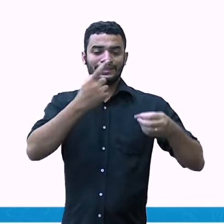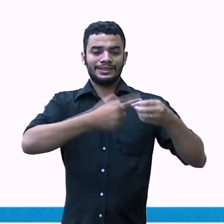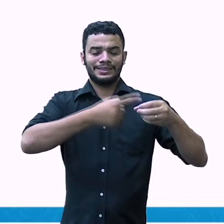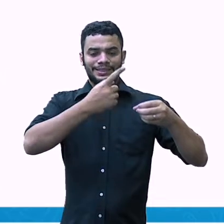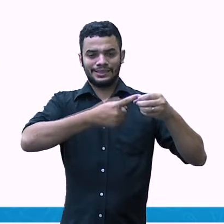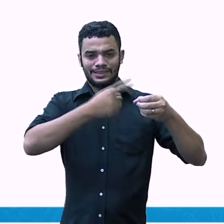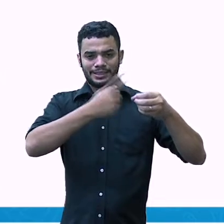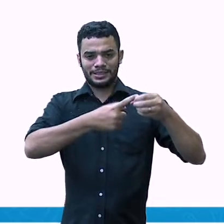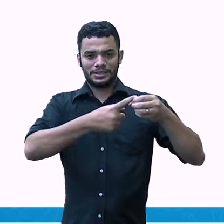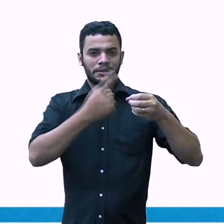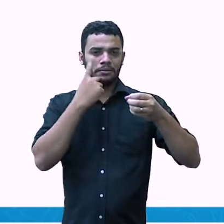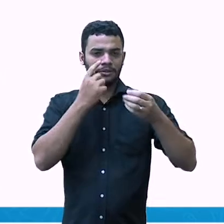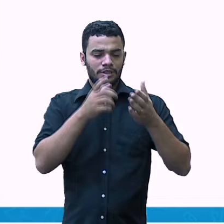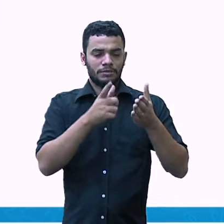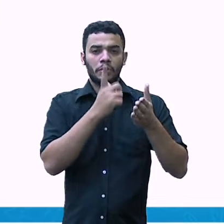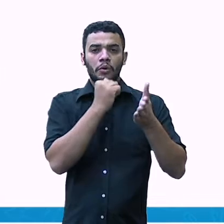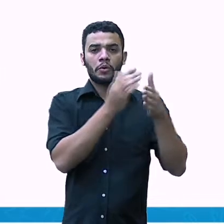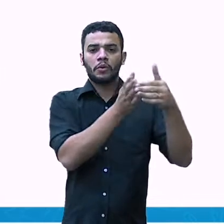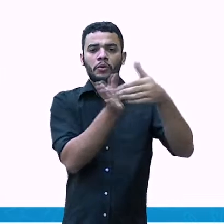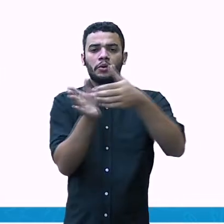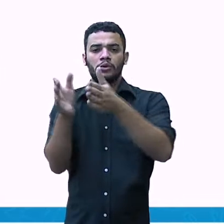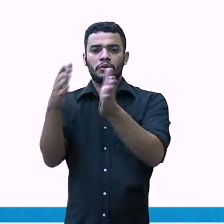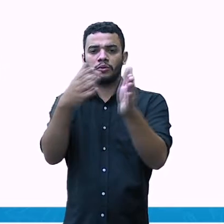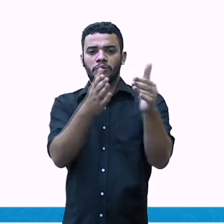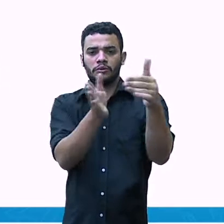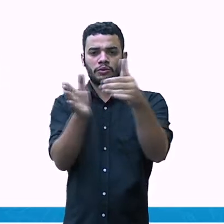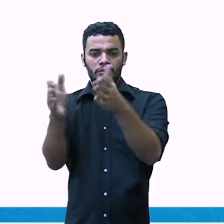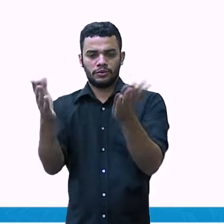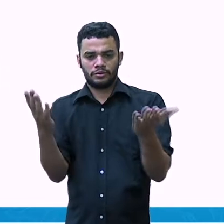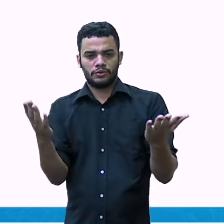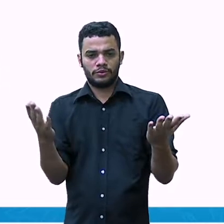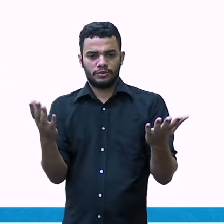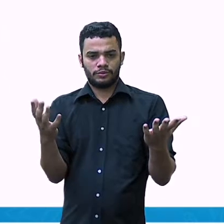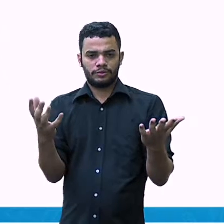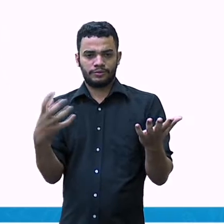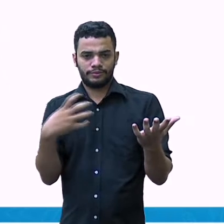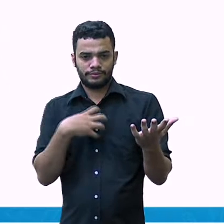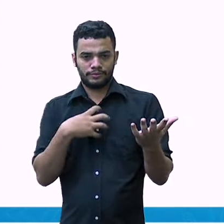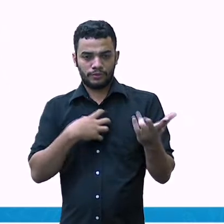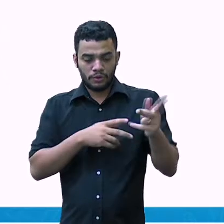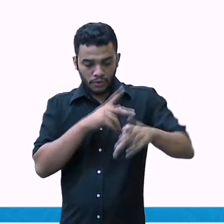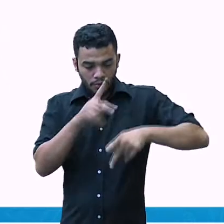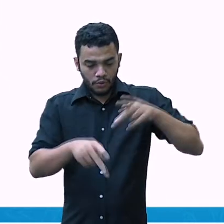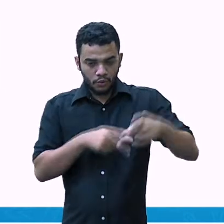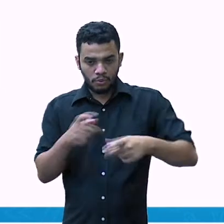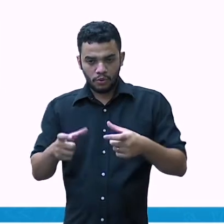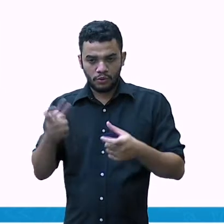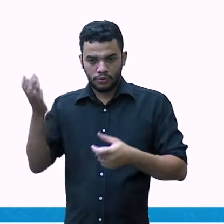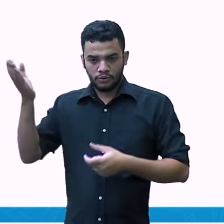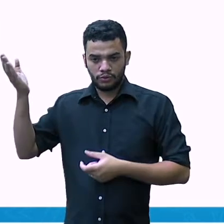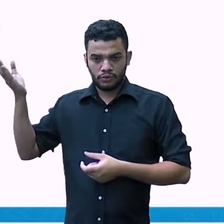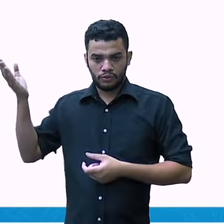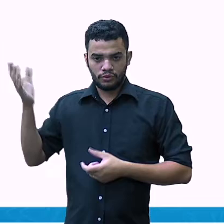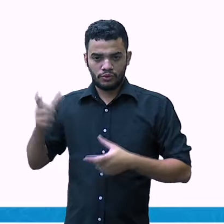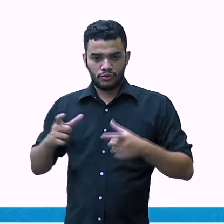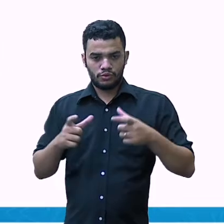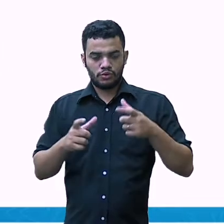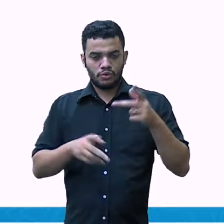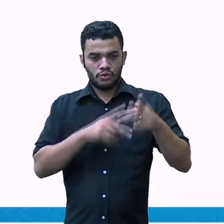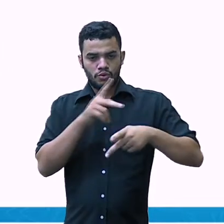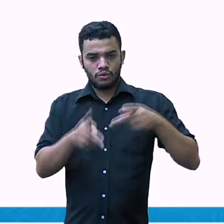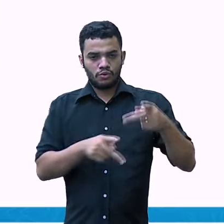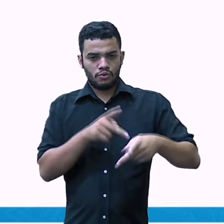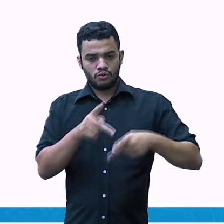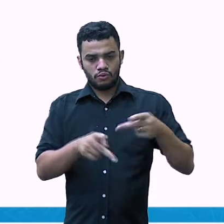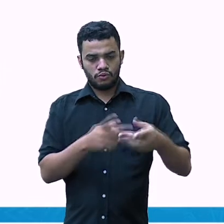ó, nessa região, centralizada aqui, onde foi feita a divisão ali de terras, certo? E aqui no meio, olha, eu vou fazer com